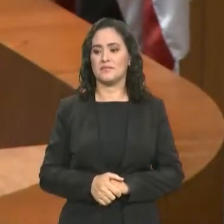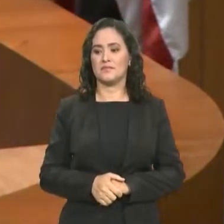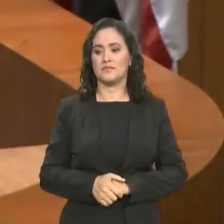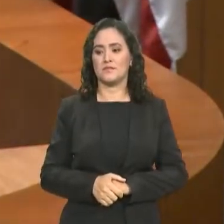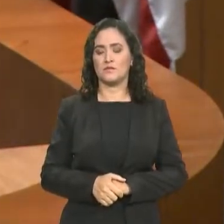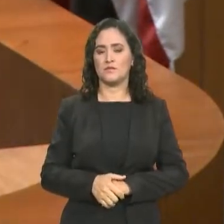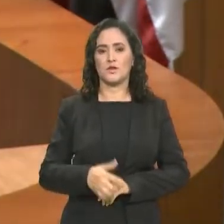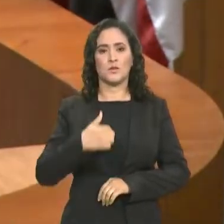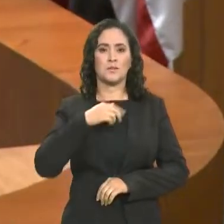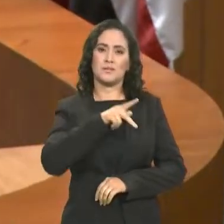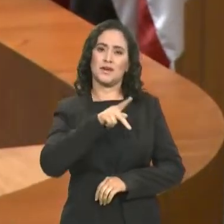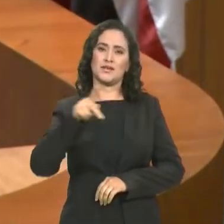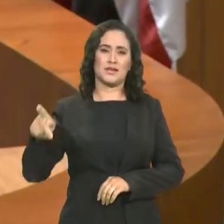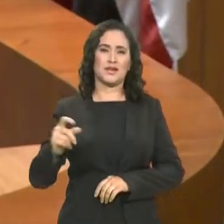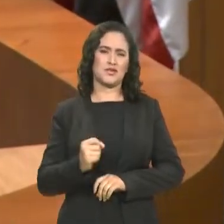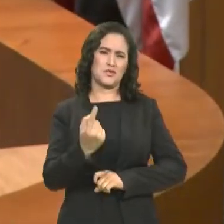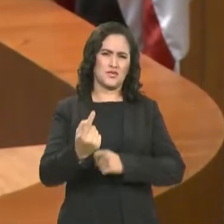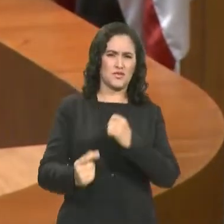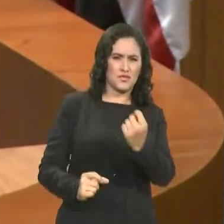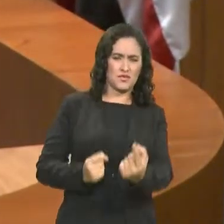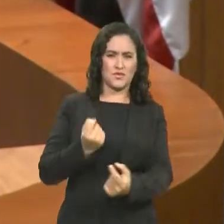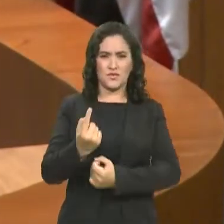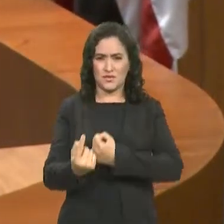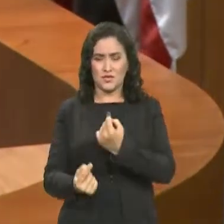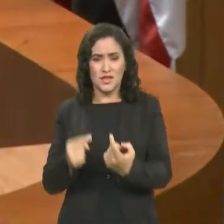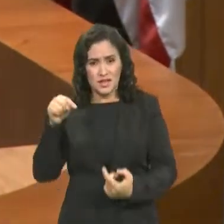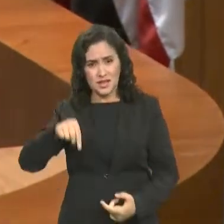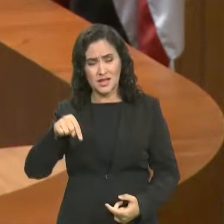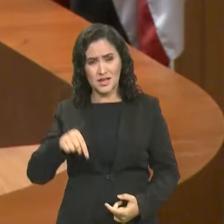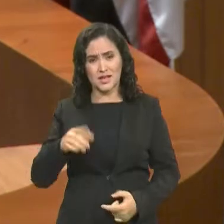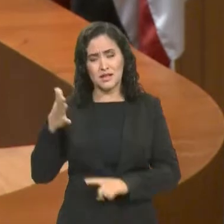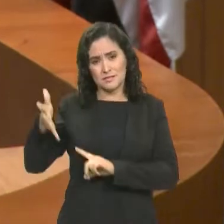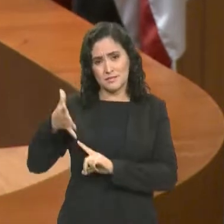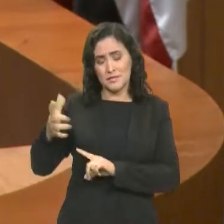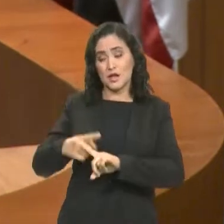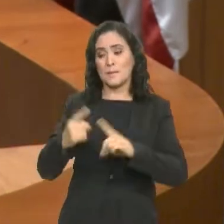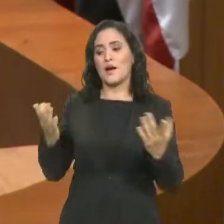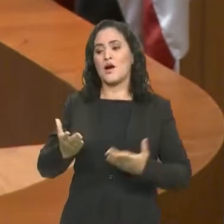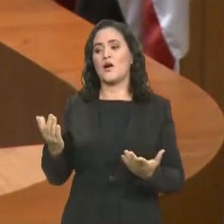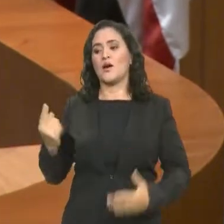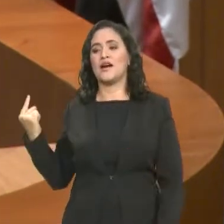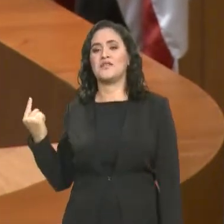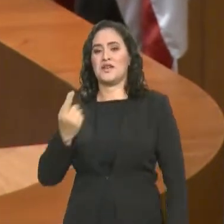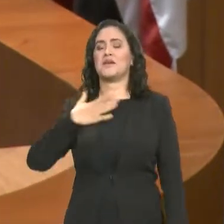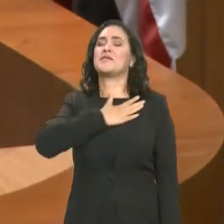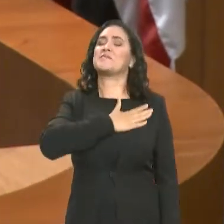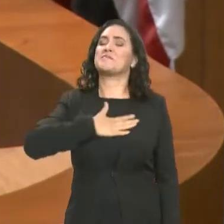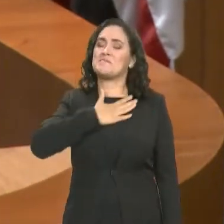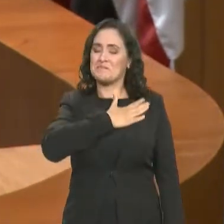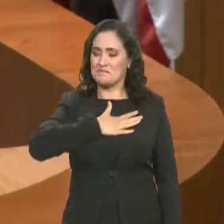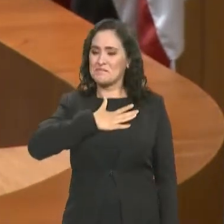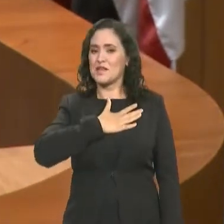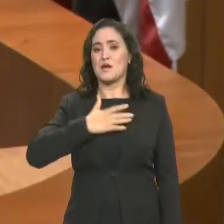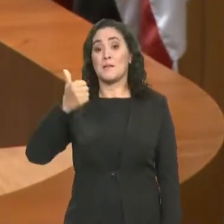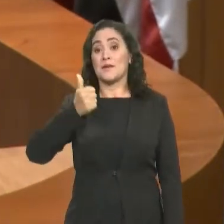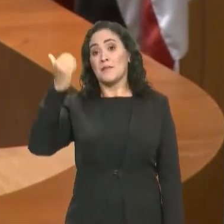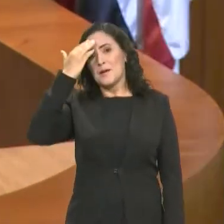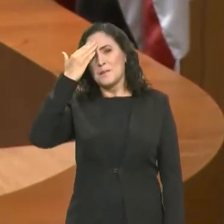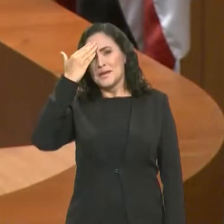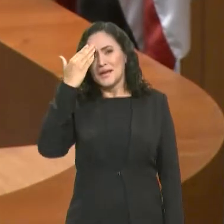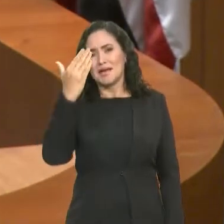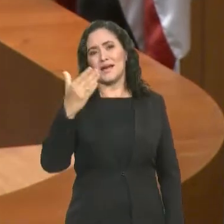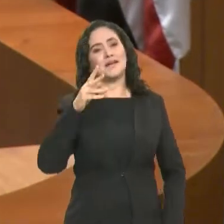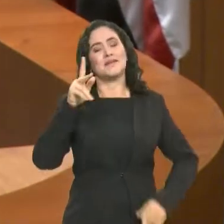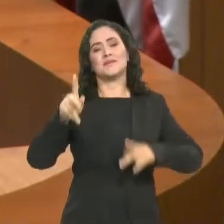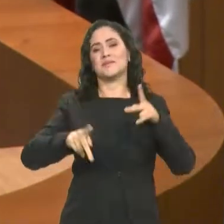poucos momentos para vir à tribuna, mas hoje venho com muita alegria, primeiro para fazer um agradecimento ao povo do